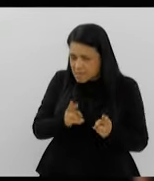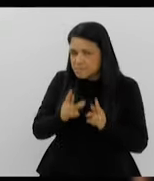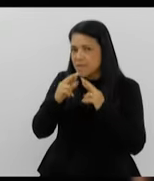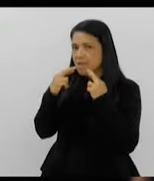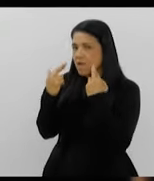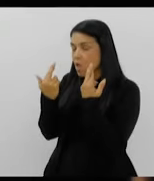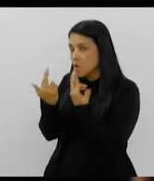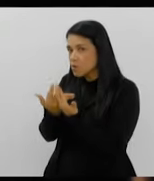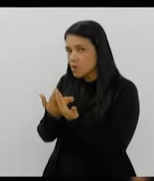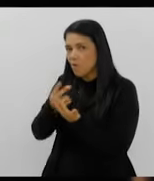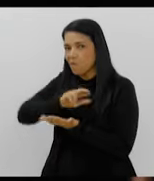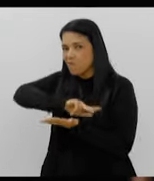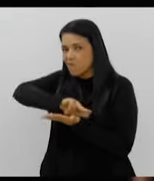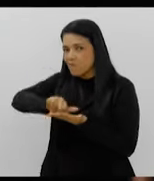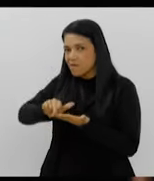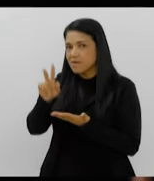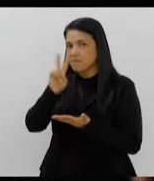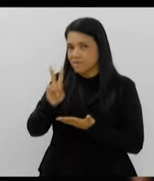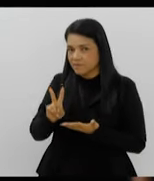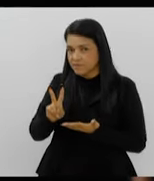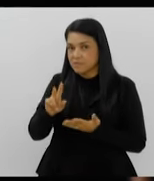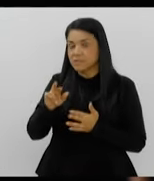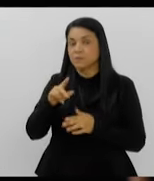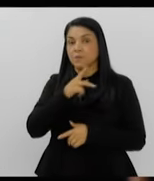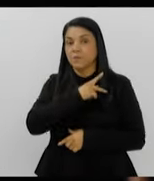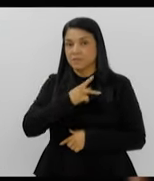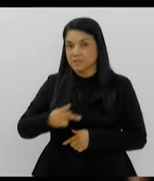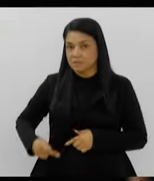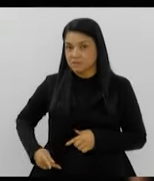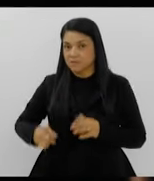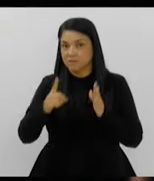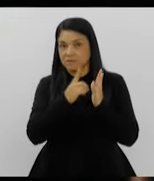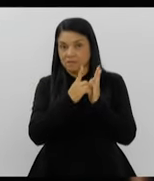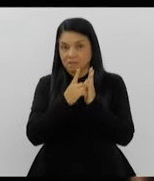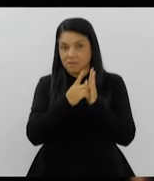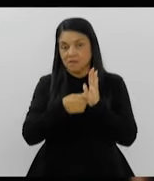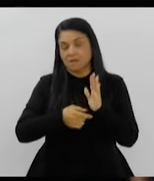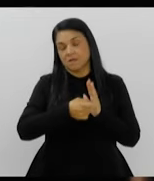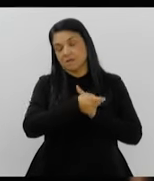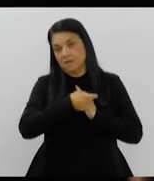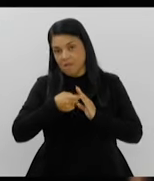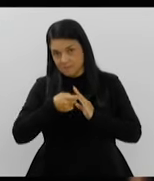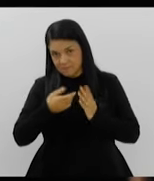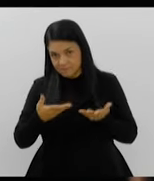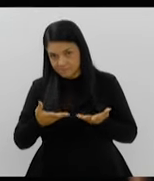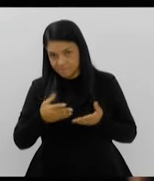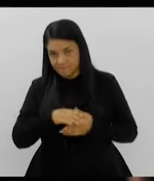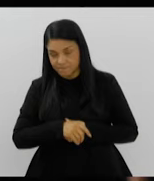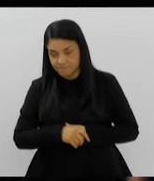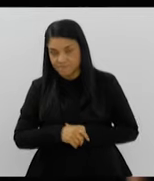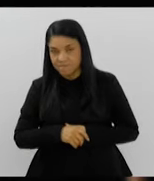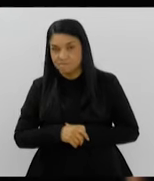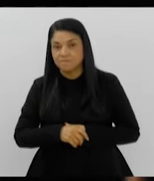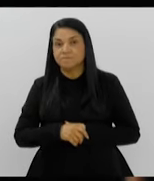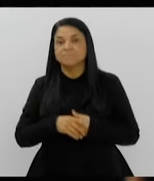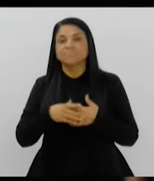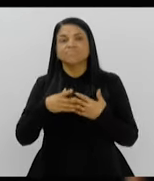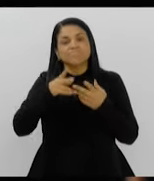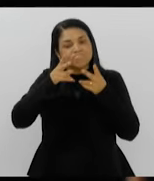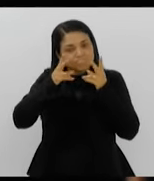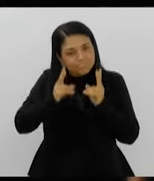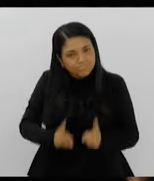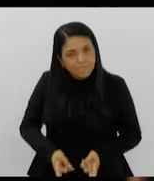diversas vezes com presidentes do DETRAN anteriores. E a história, ela